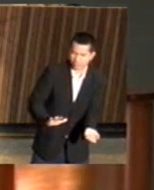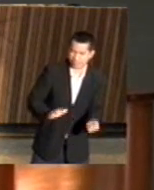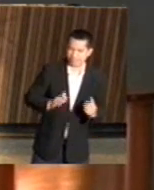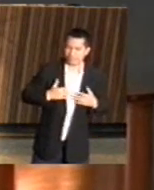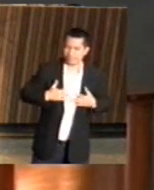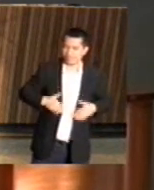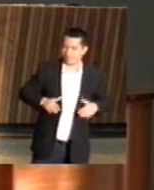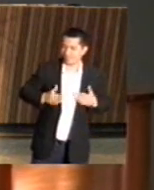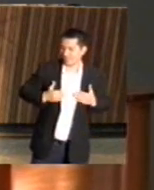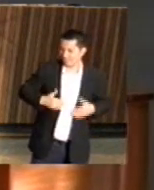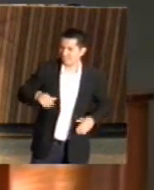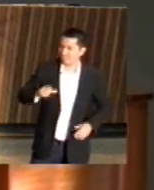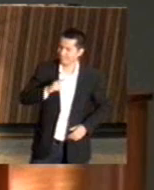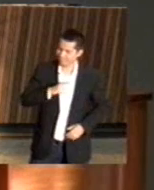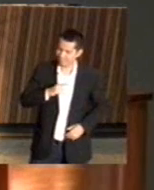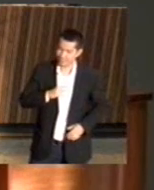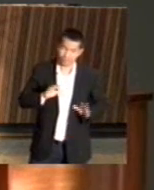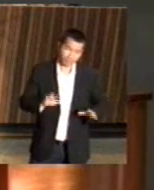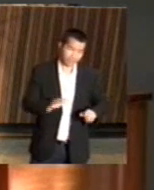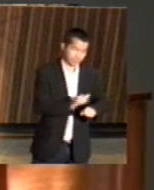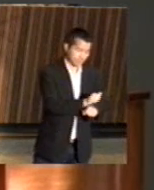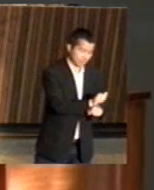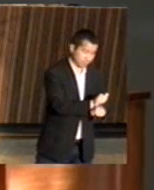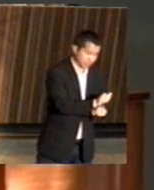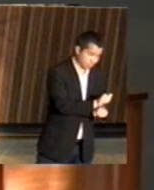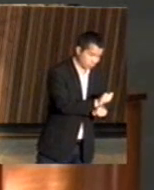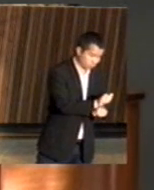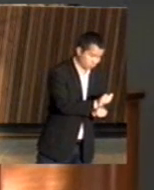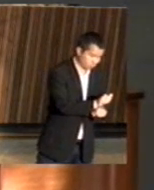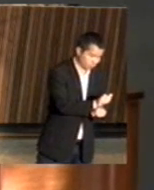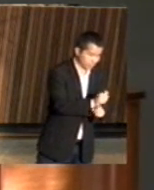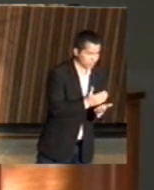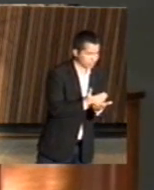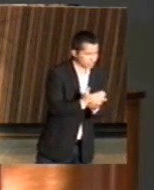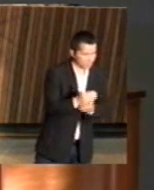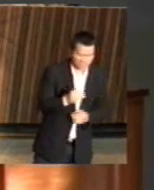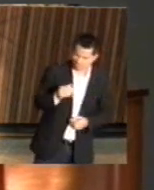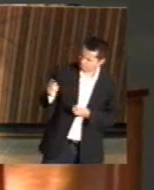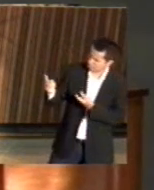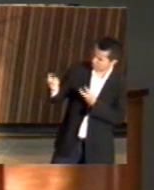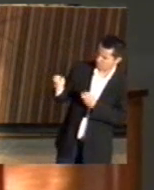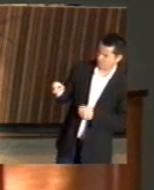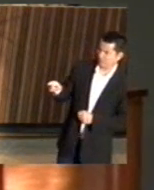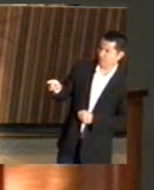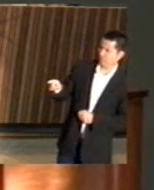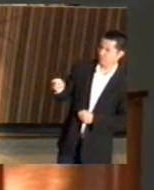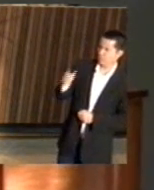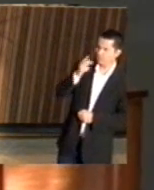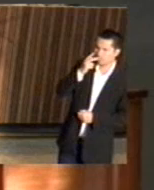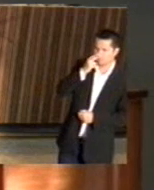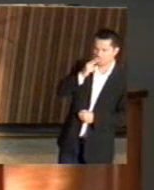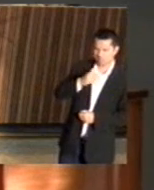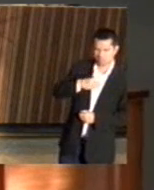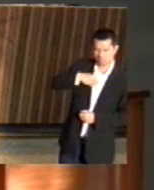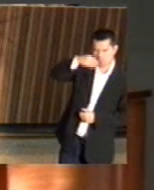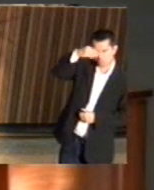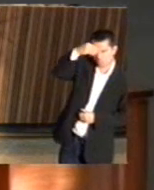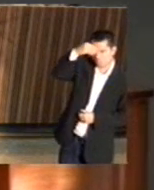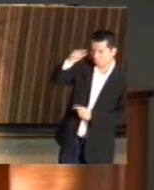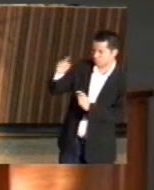que uma guerra ia acontecer em pouco tempo. E o que fazer diante